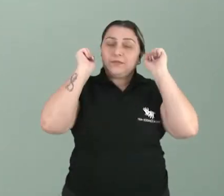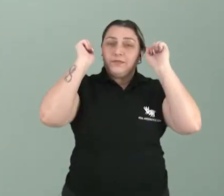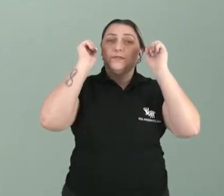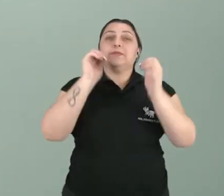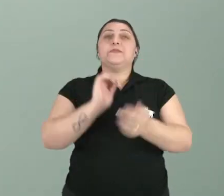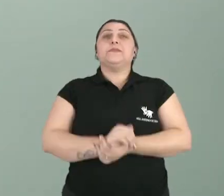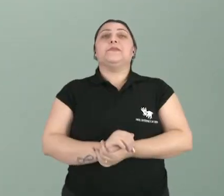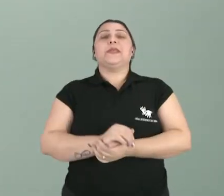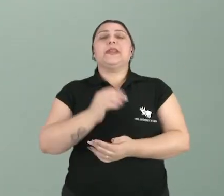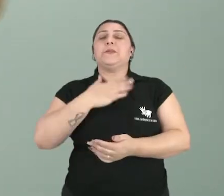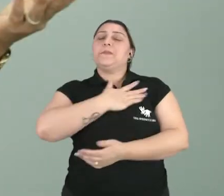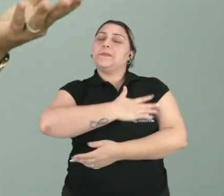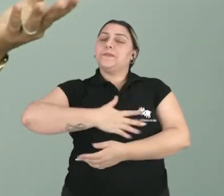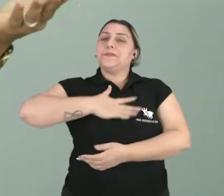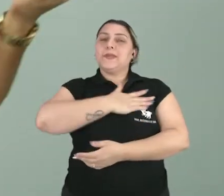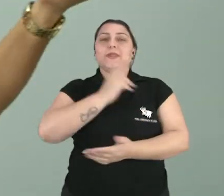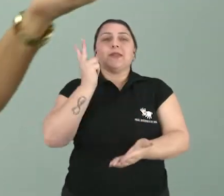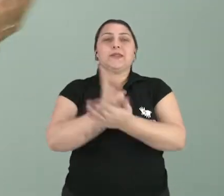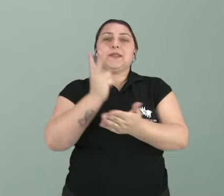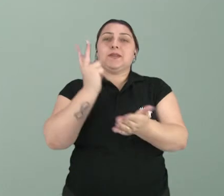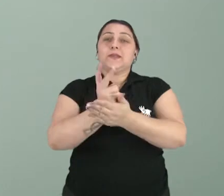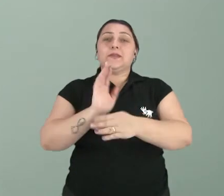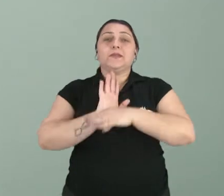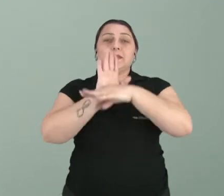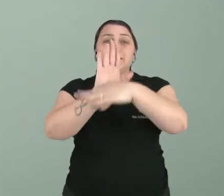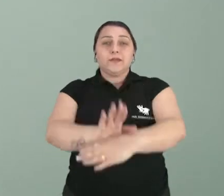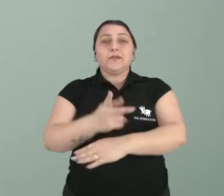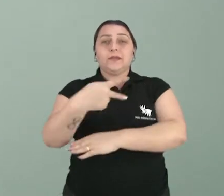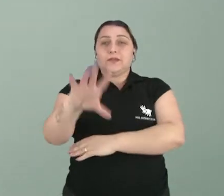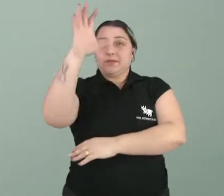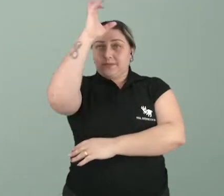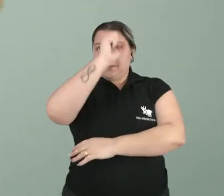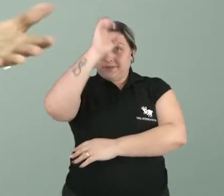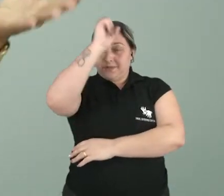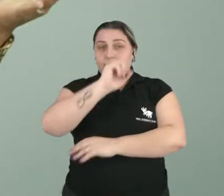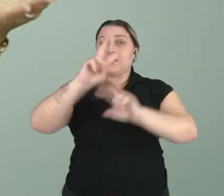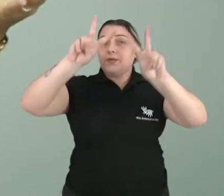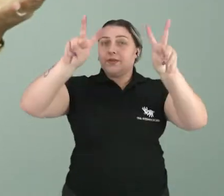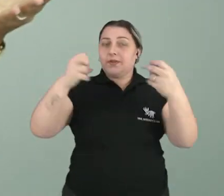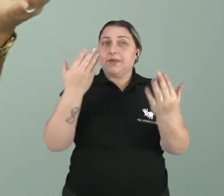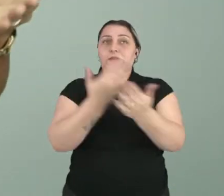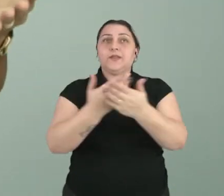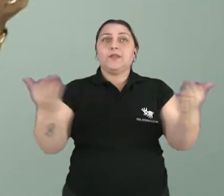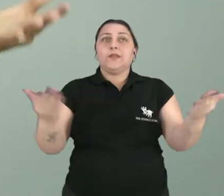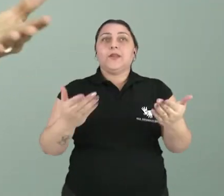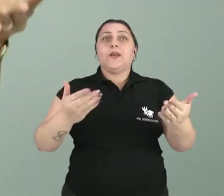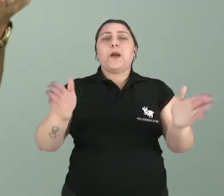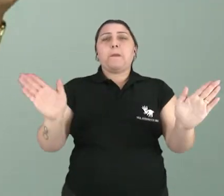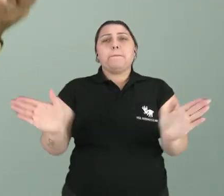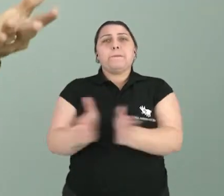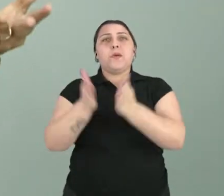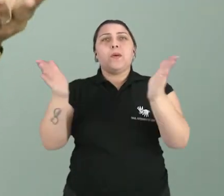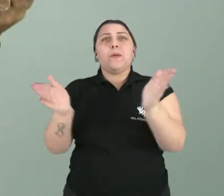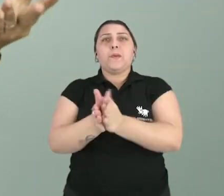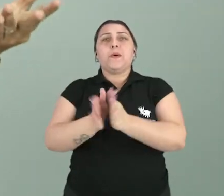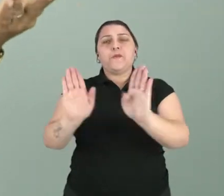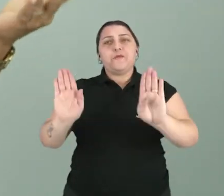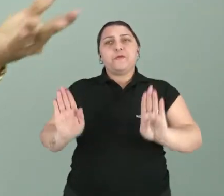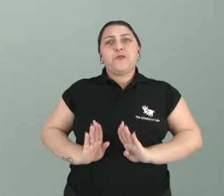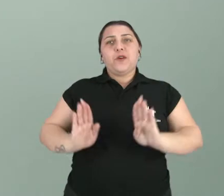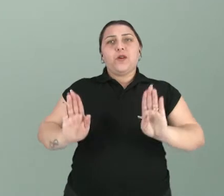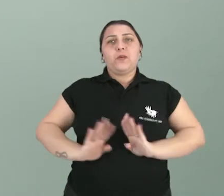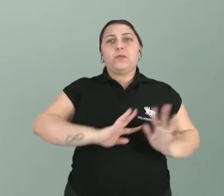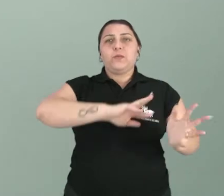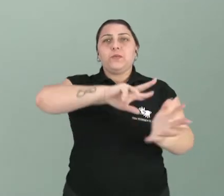Acre. E é sempre um prazer estar aqui contribuindo com a sua aprendizagem. O tema da nossa aula de hoje é pobreza e fome